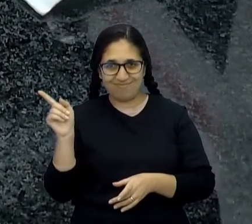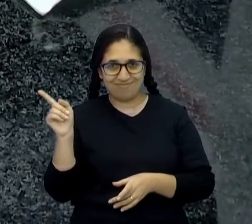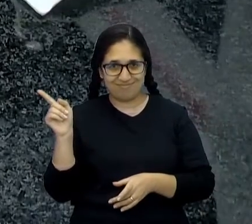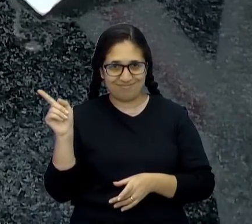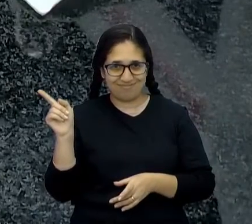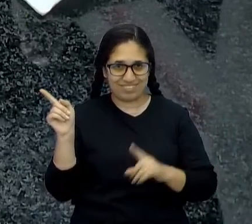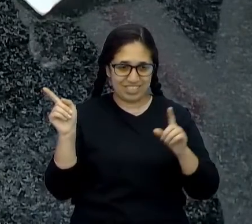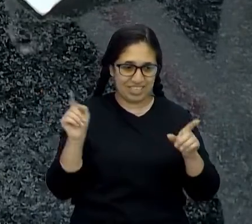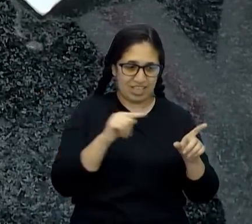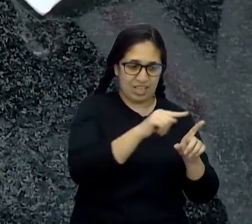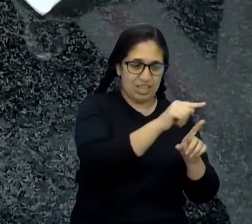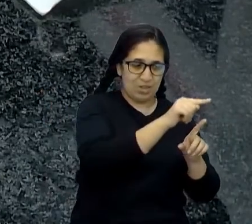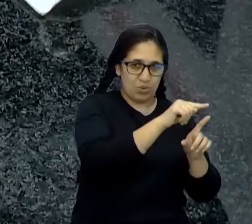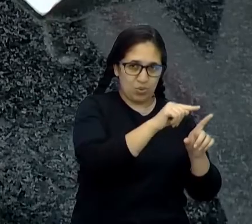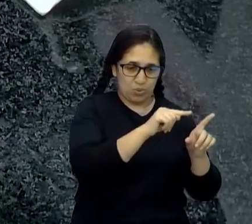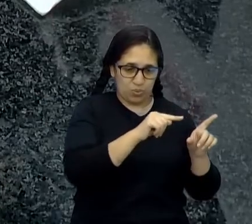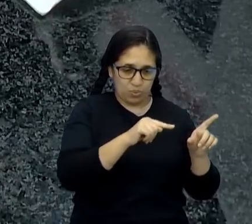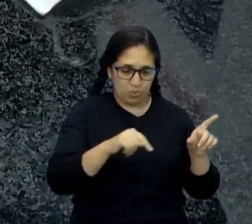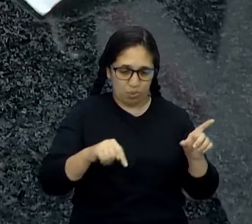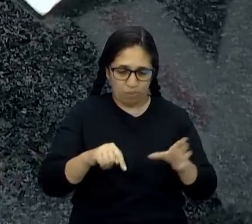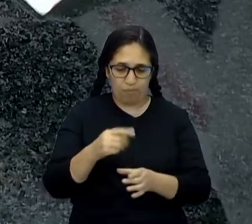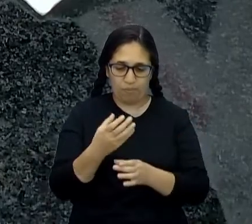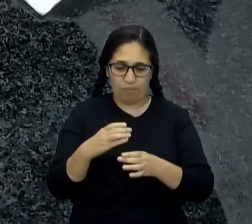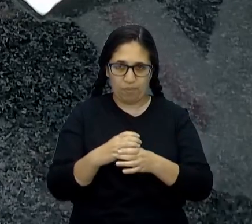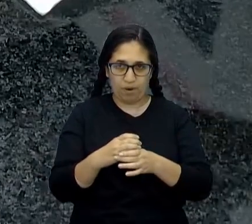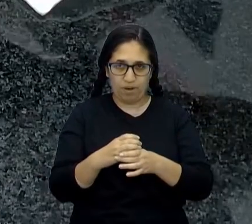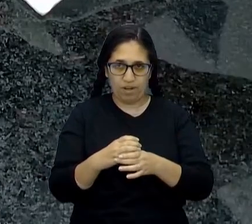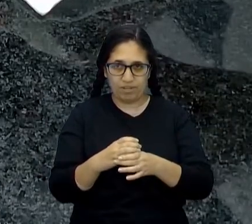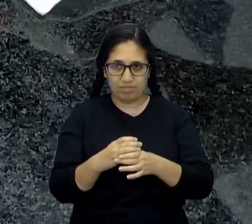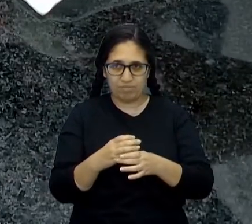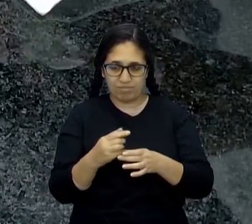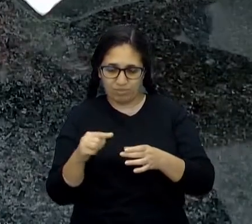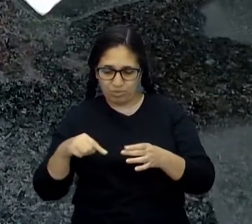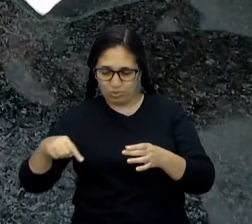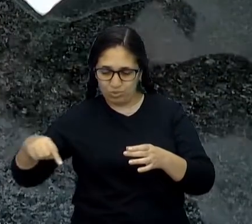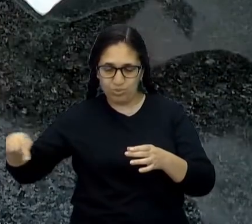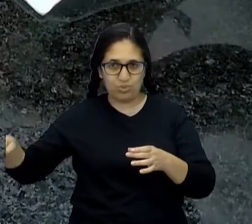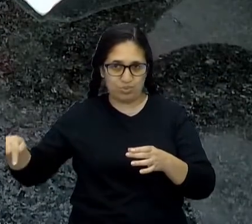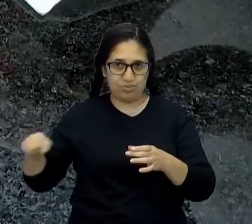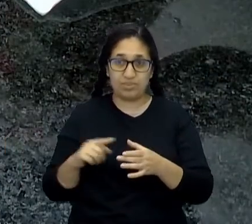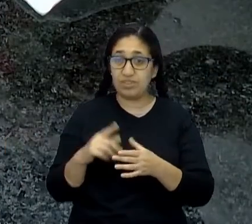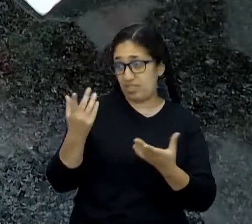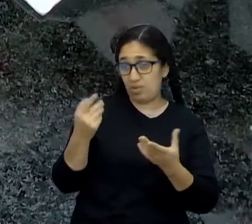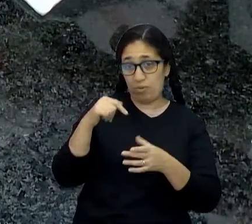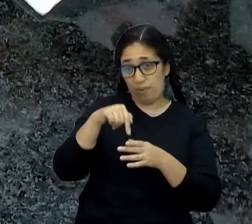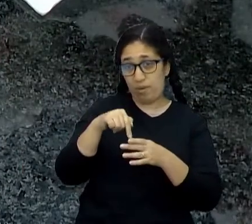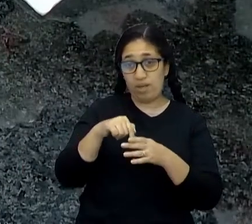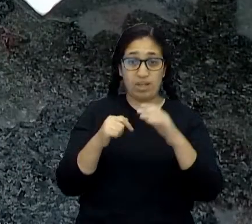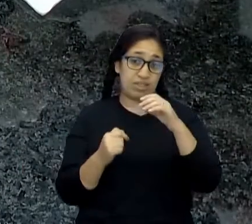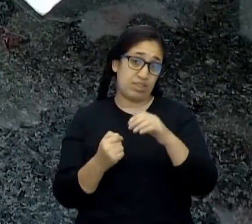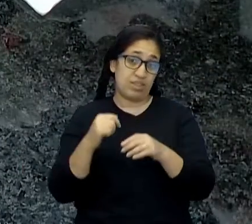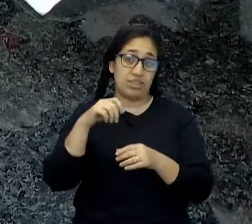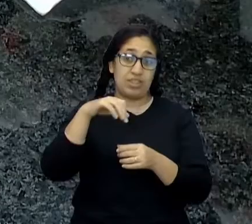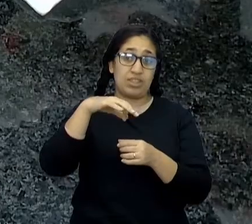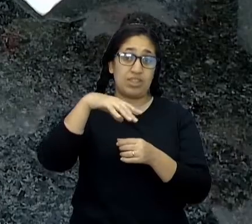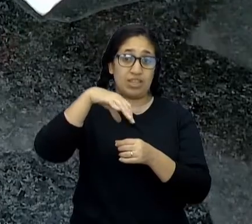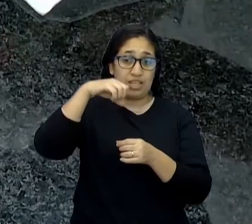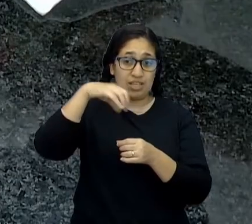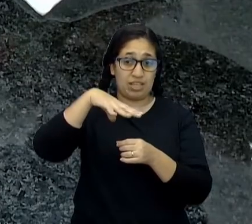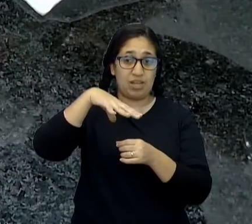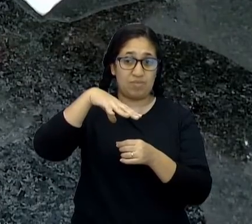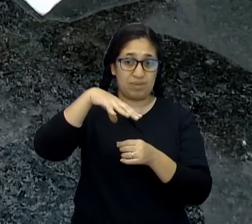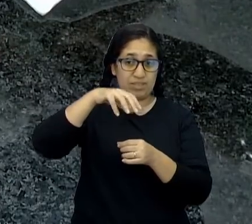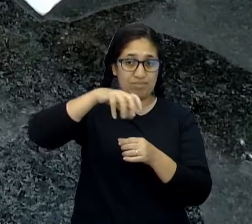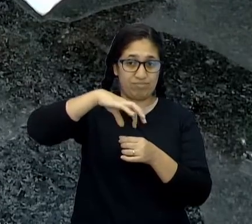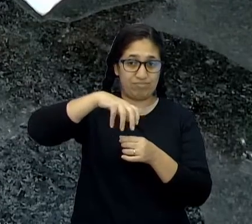que transforma transforma a eletricidade em qualquer outra coisa. Neste caso, o meu receptor é esta lâmpada, tá bom?